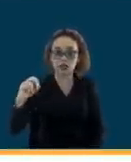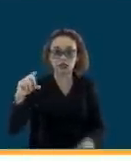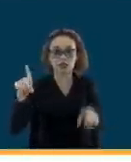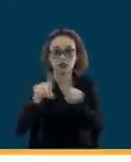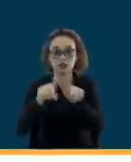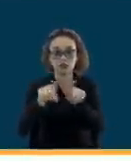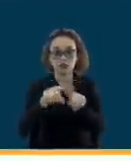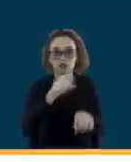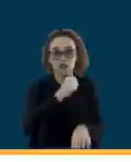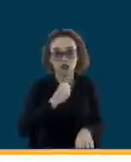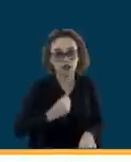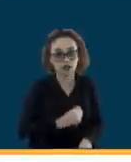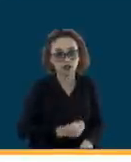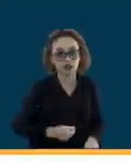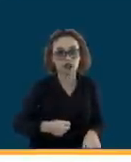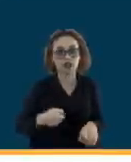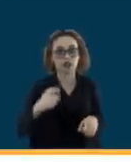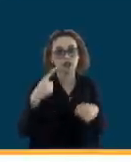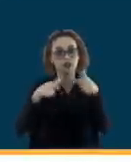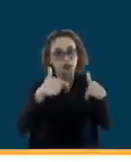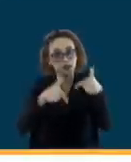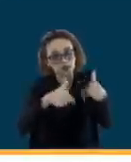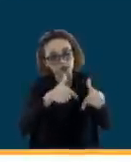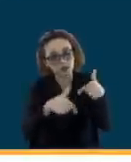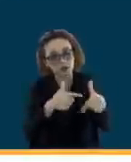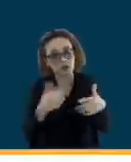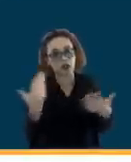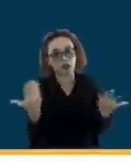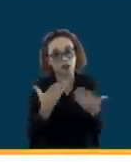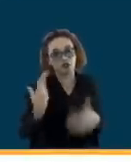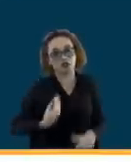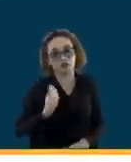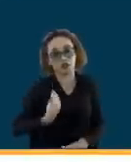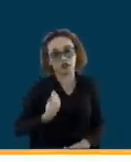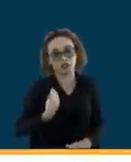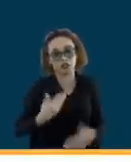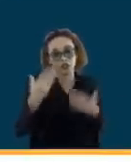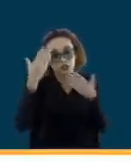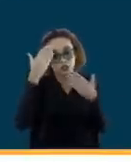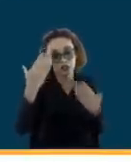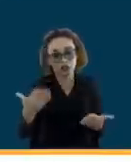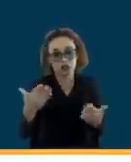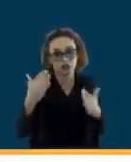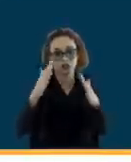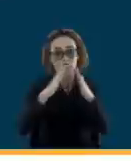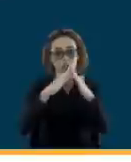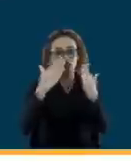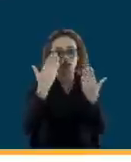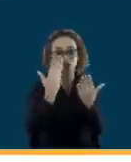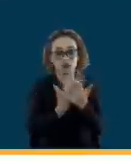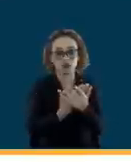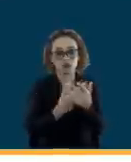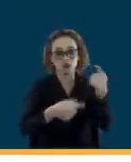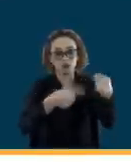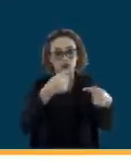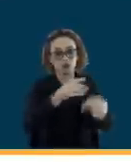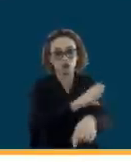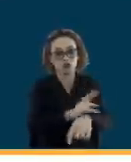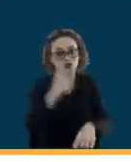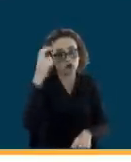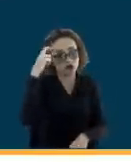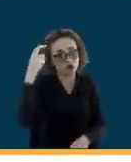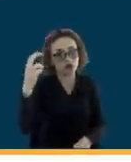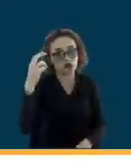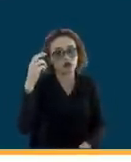para que a gente pudesse estar aqui hoje, né? Agradecer também a equipe da Escola de Políticas Culturais, a Lilian Pacheco, o Márcio